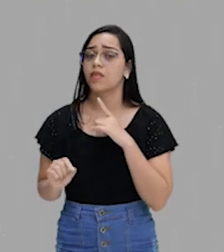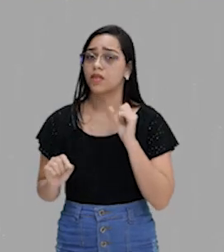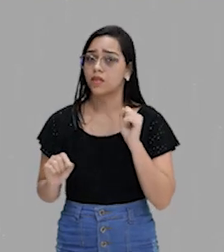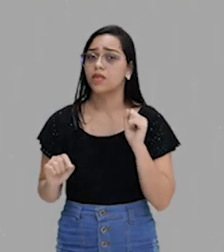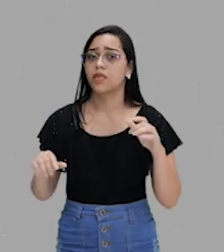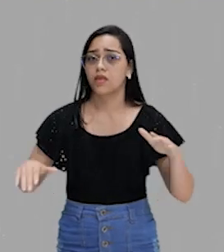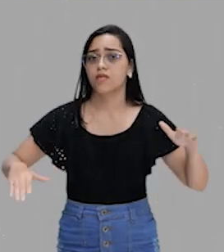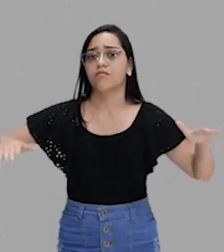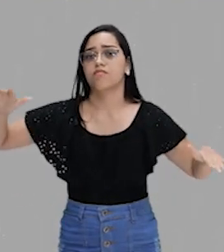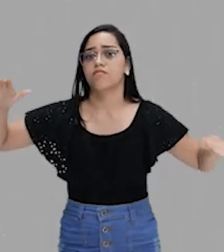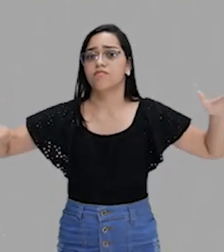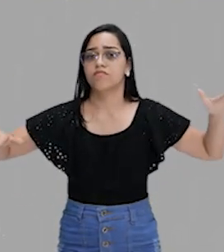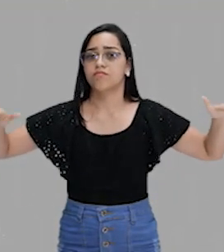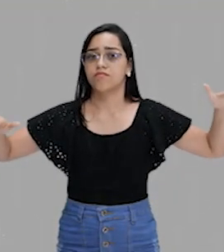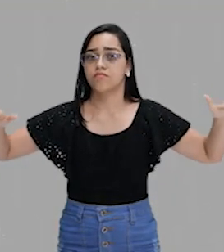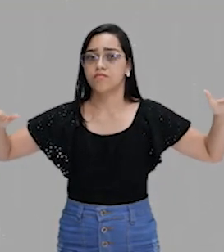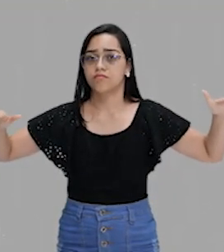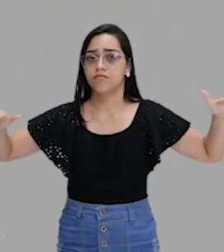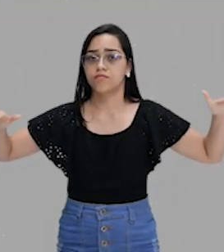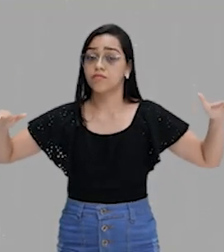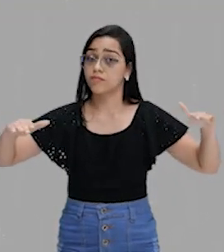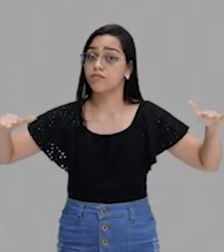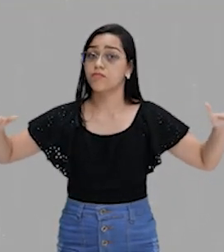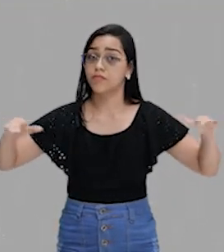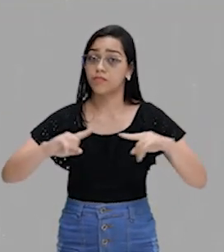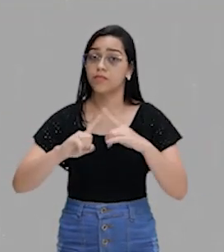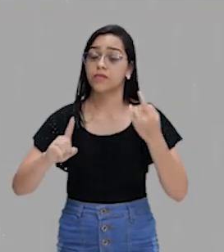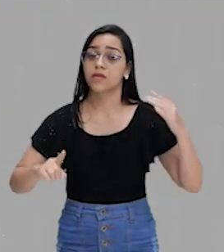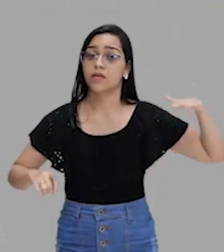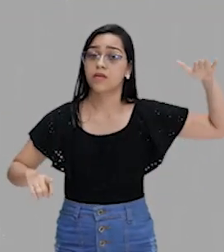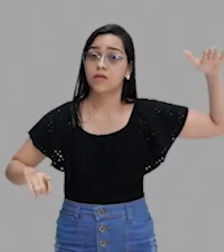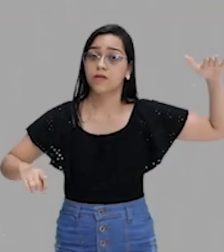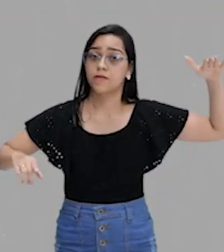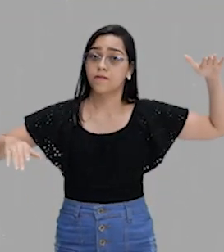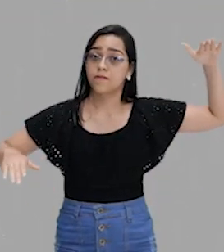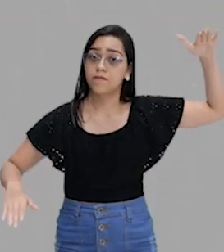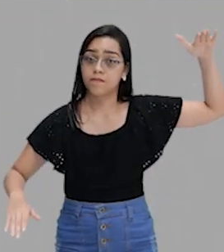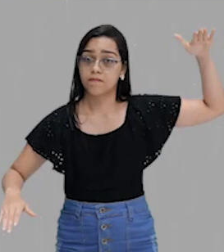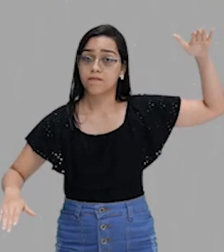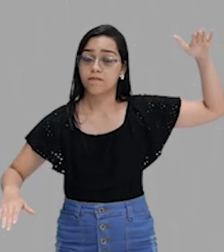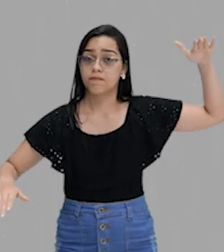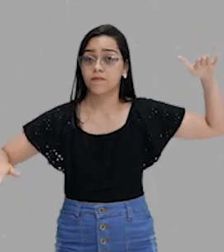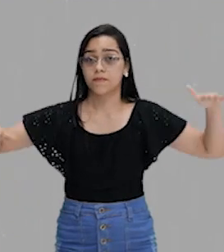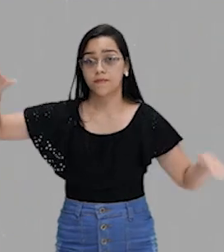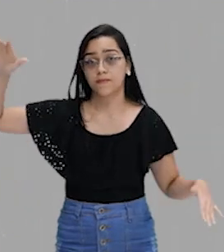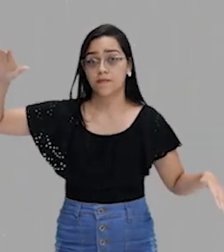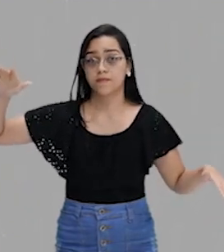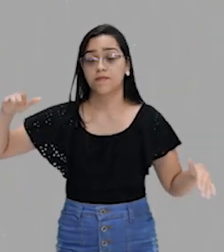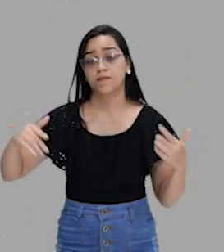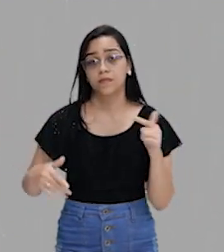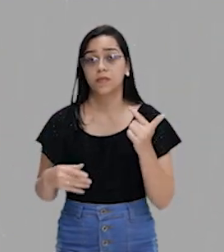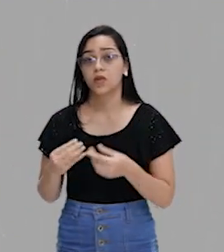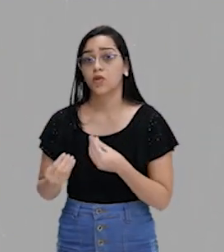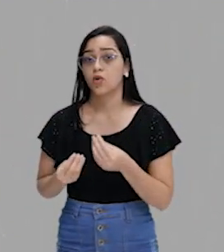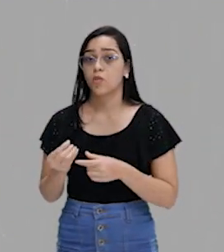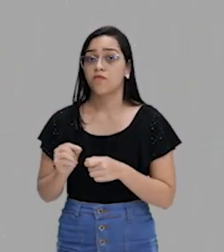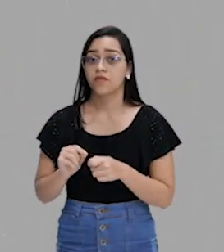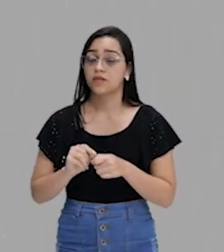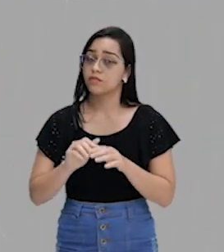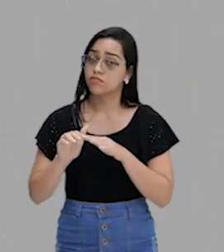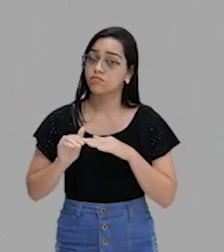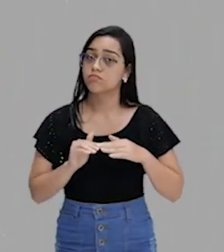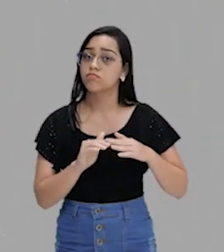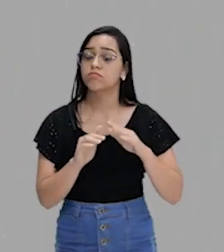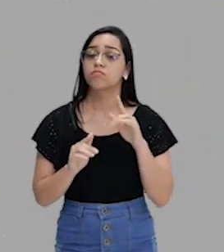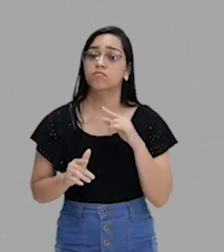fica equiparada, né? Fica equilibrada. Mas quando você coloca mais peso de um lado, o outro lado não vai ter como fazer esse